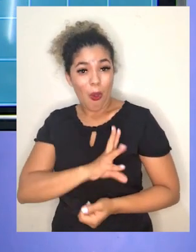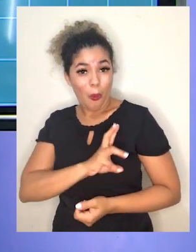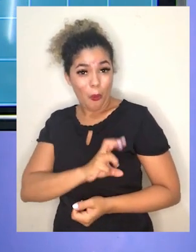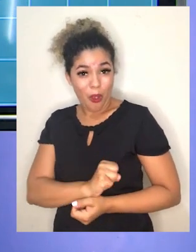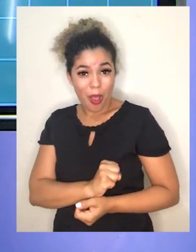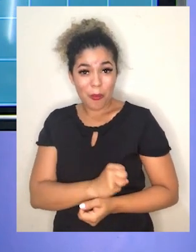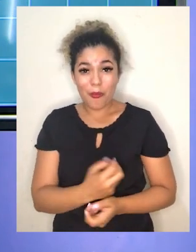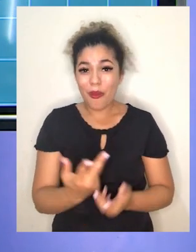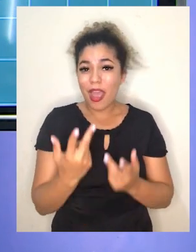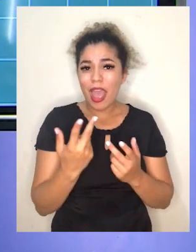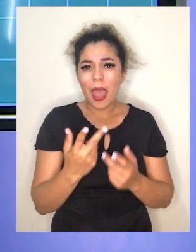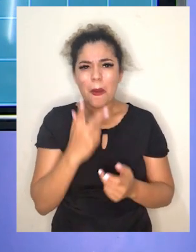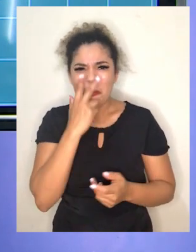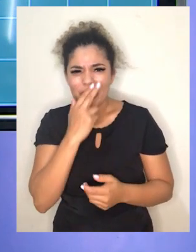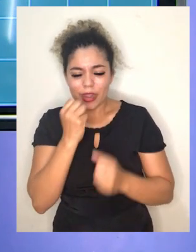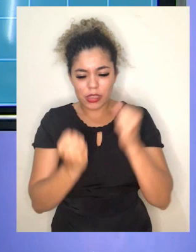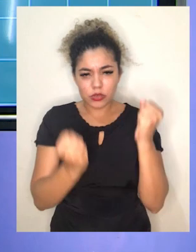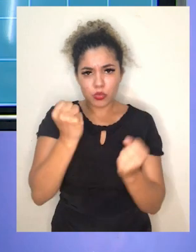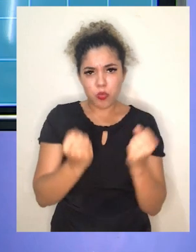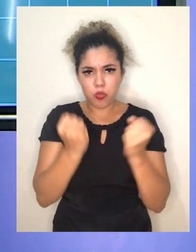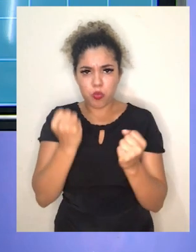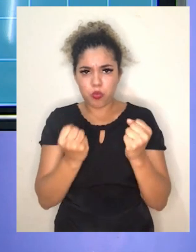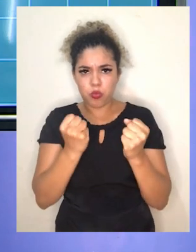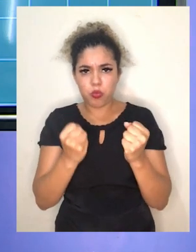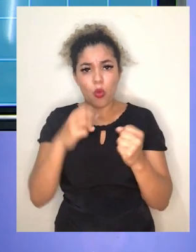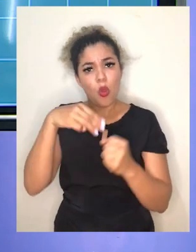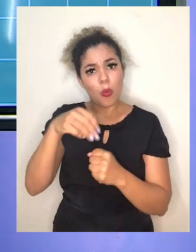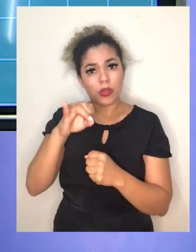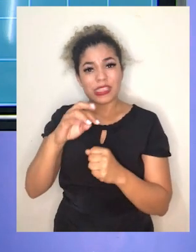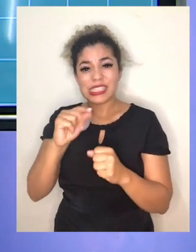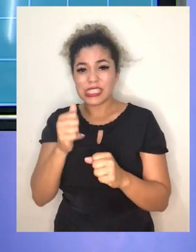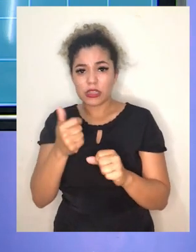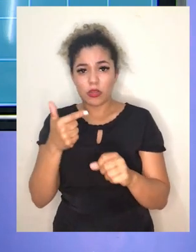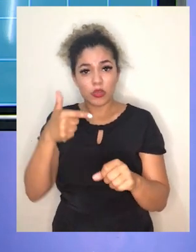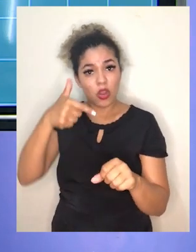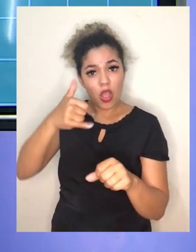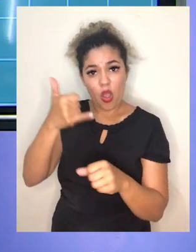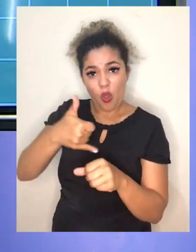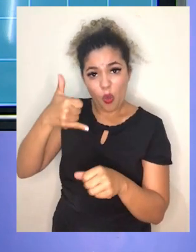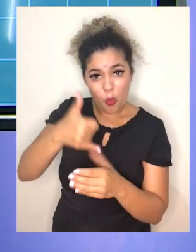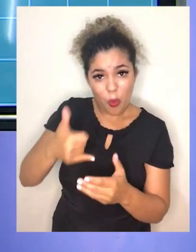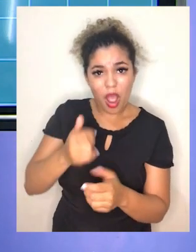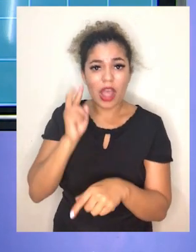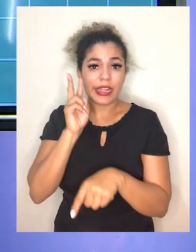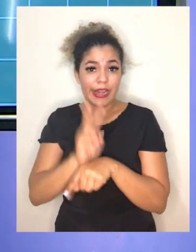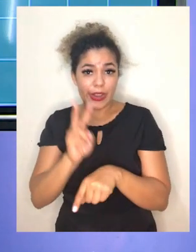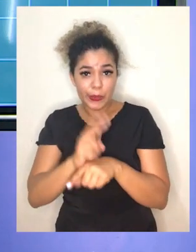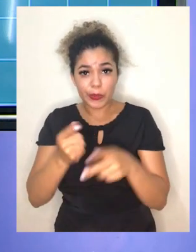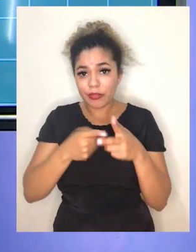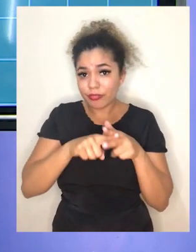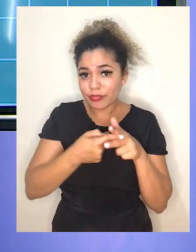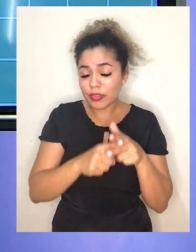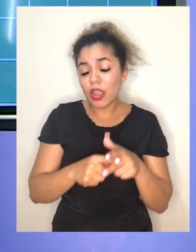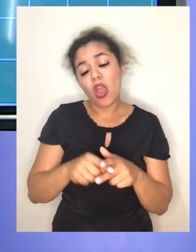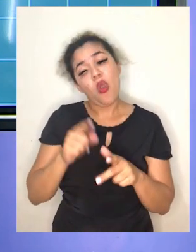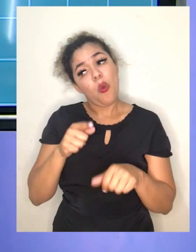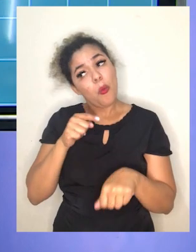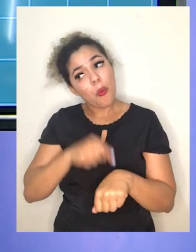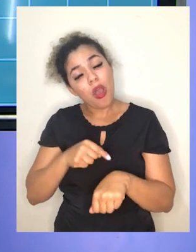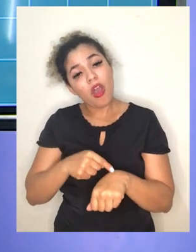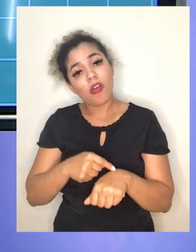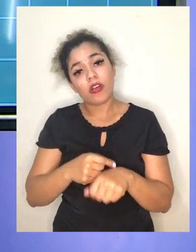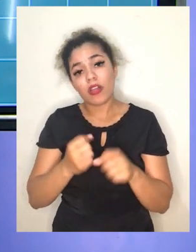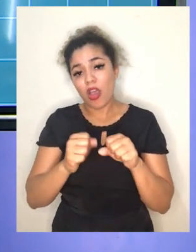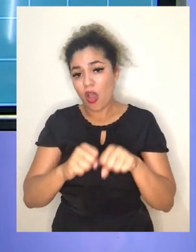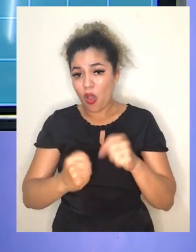O amor é como o motor do carro, Armando. Se não trocar o óleo e não cuidar da mecânica, uma hora